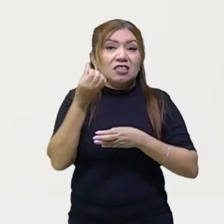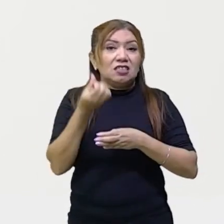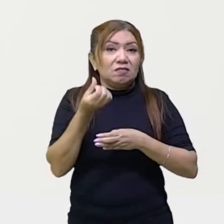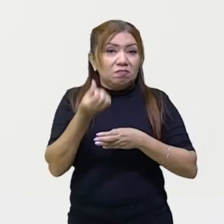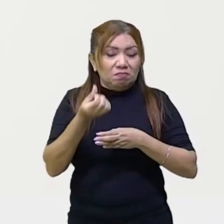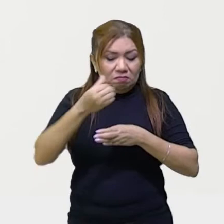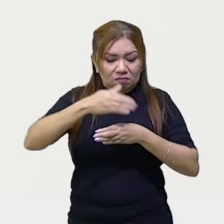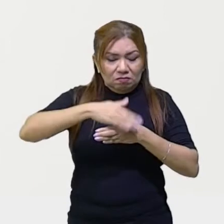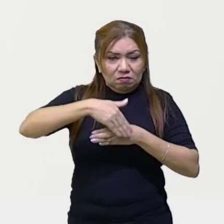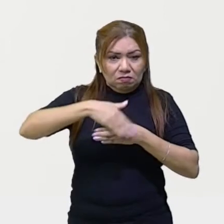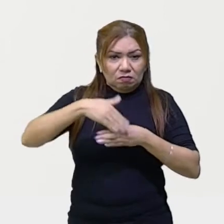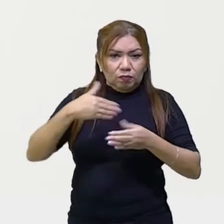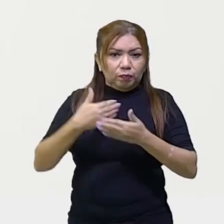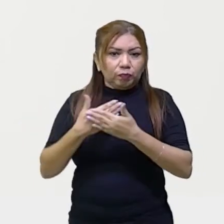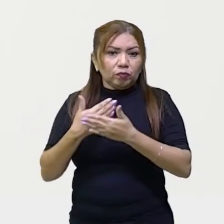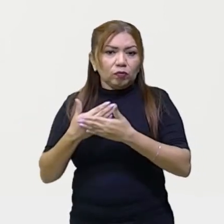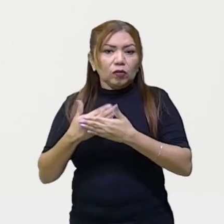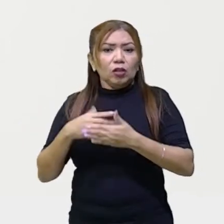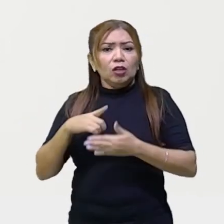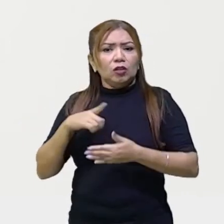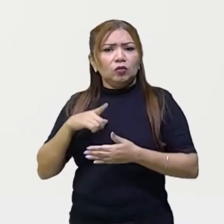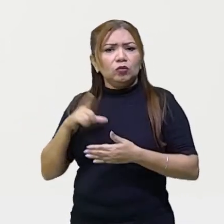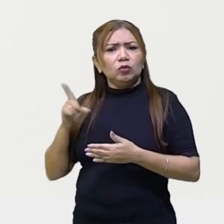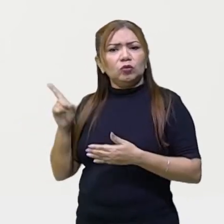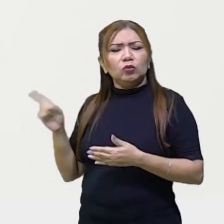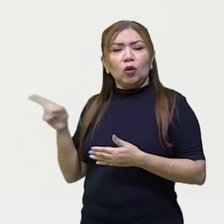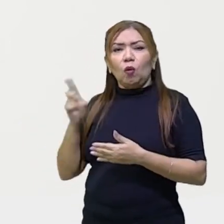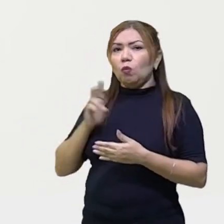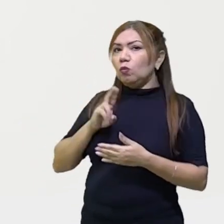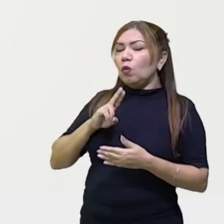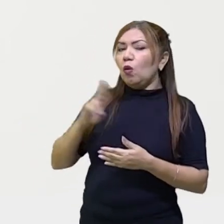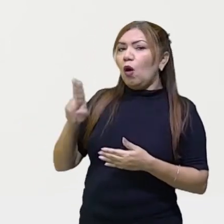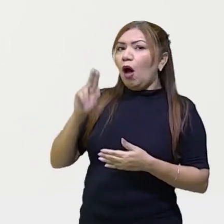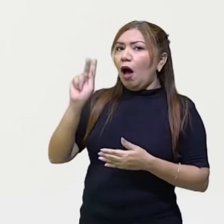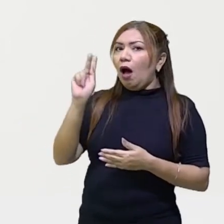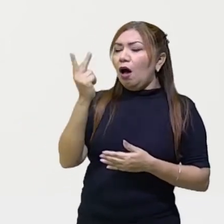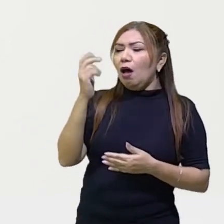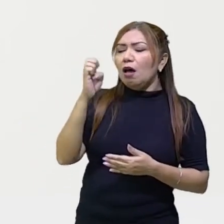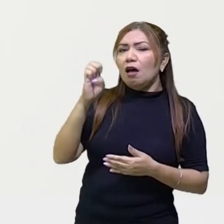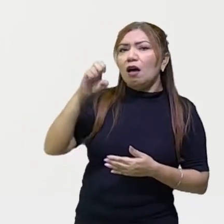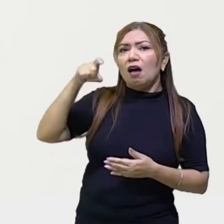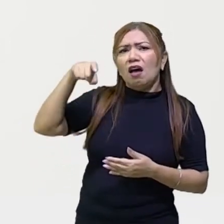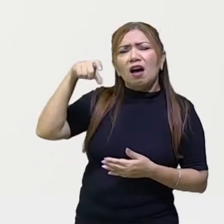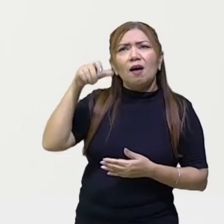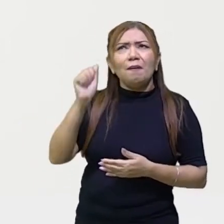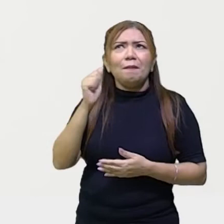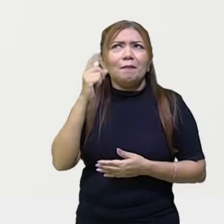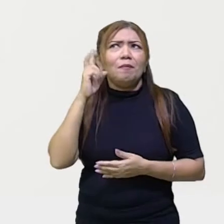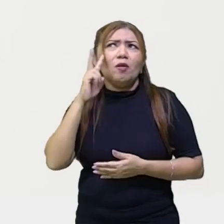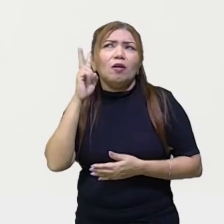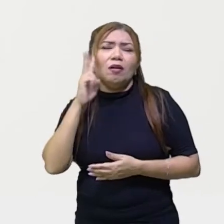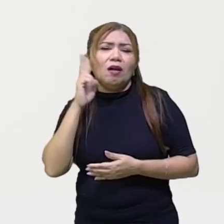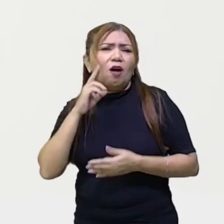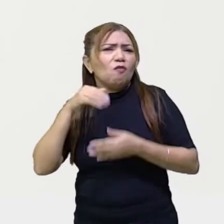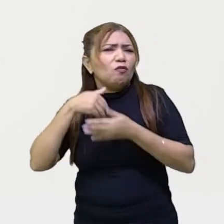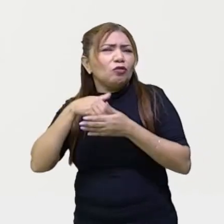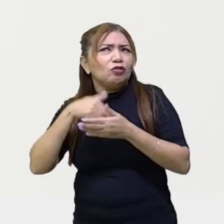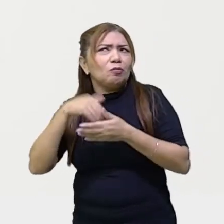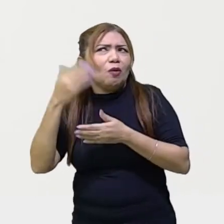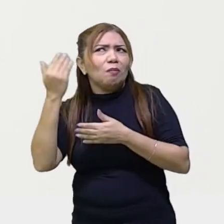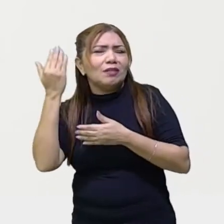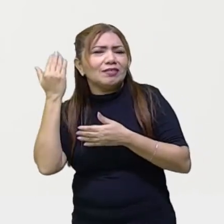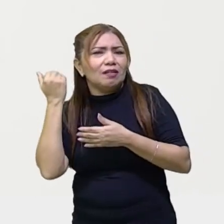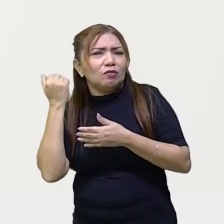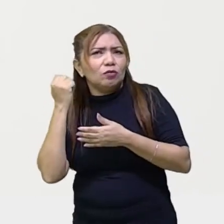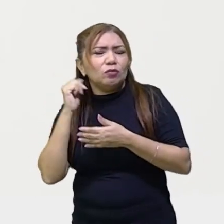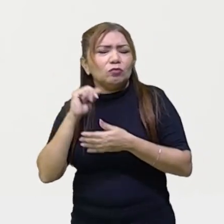um som de z é diferente daquele do futebol hexa hexa campeão Ok bacana